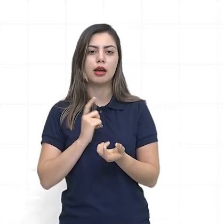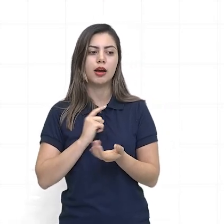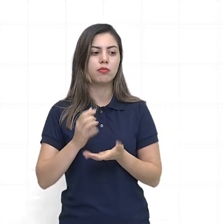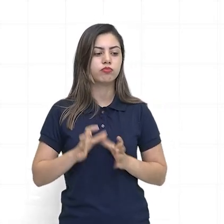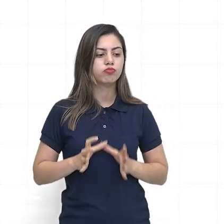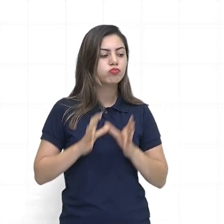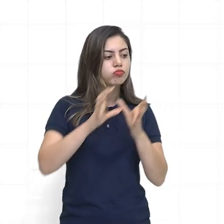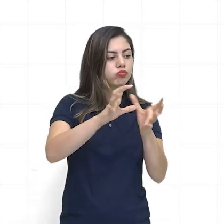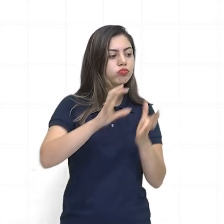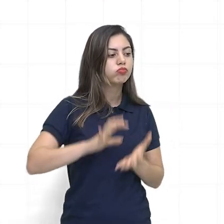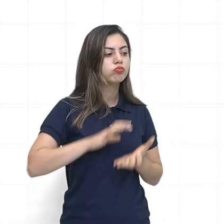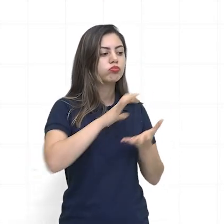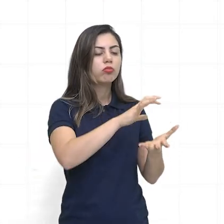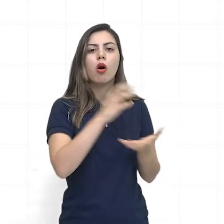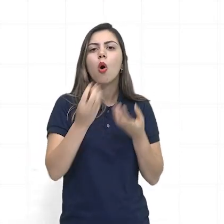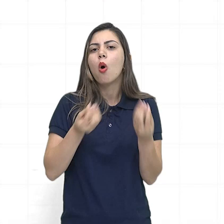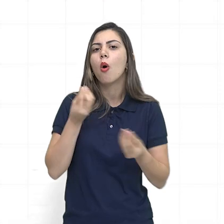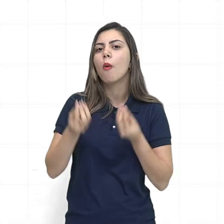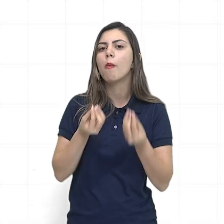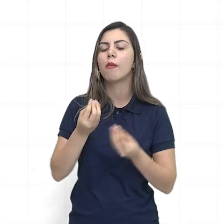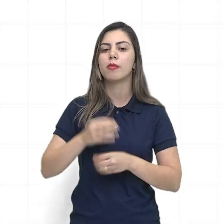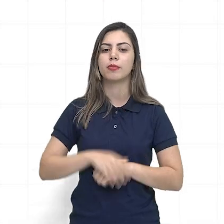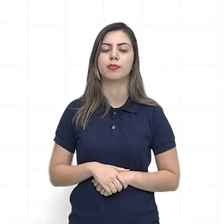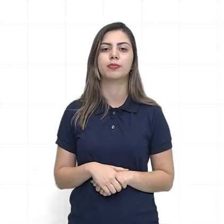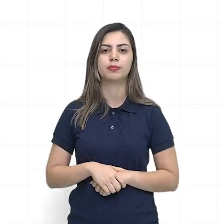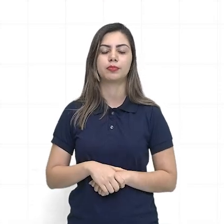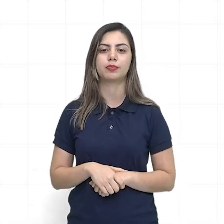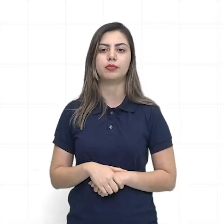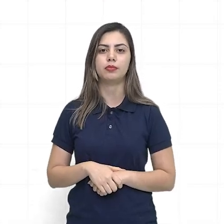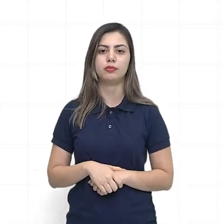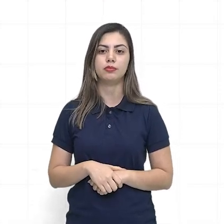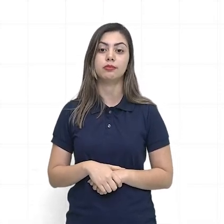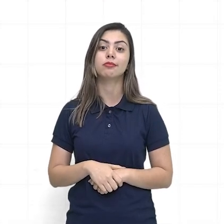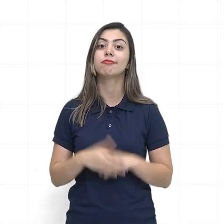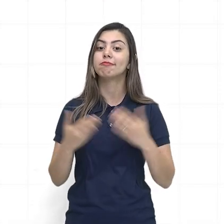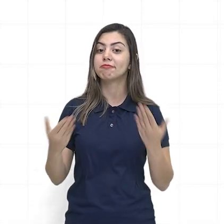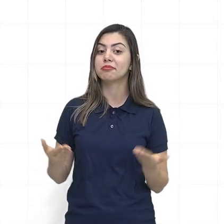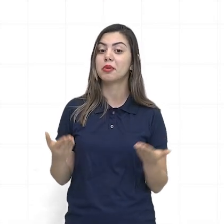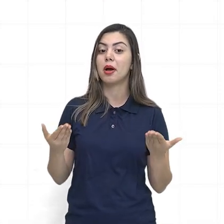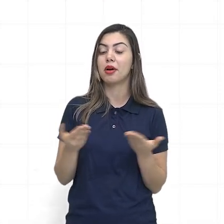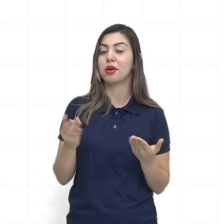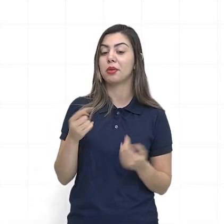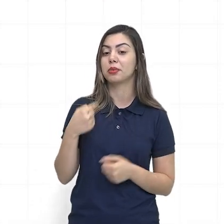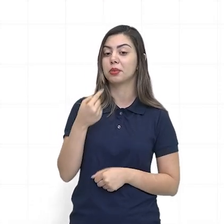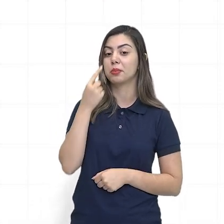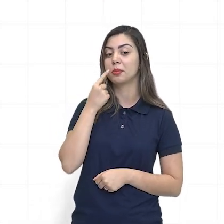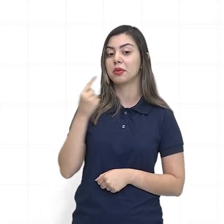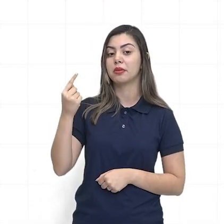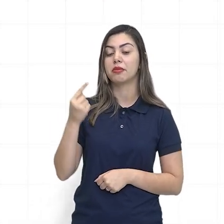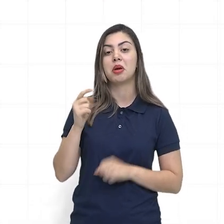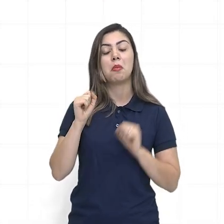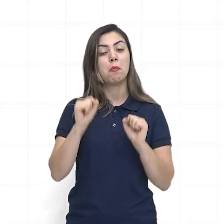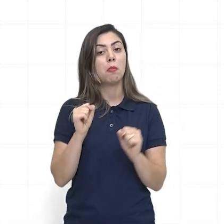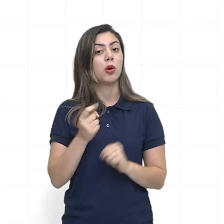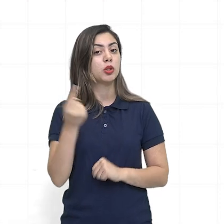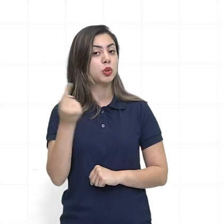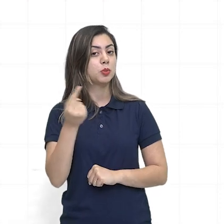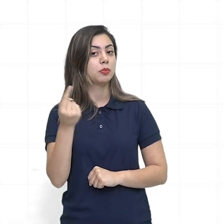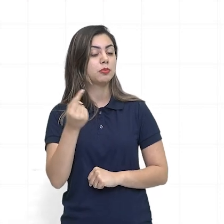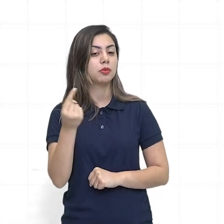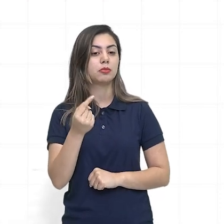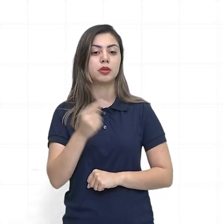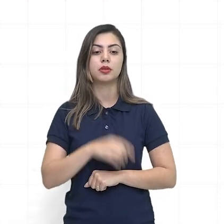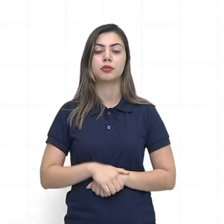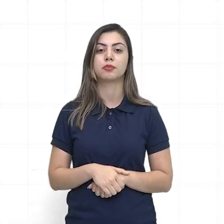seguintes situações? Então, vamos ver as situações. Primeira situação, olha,